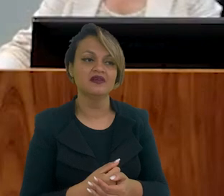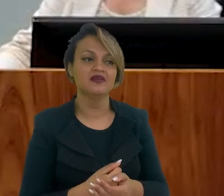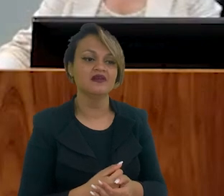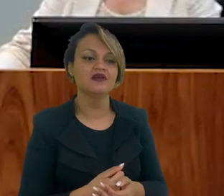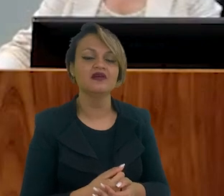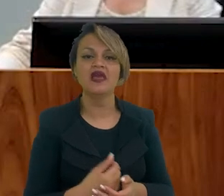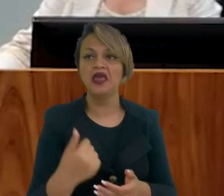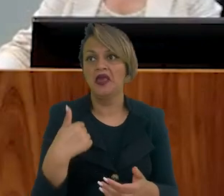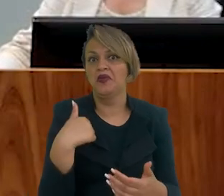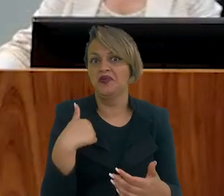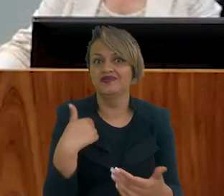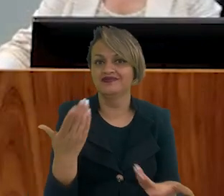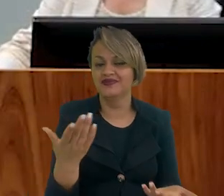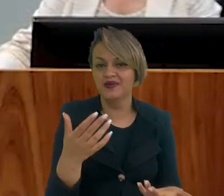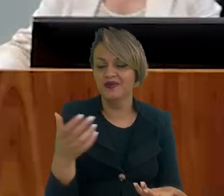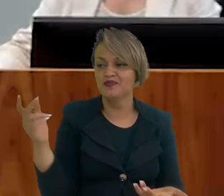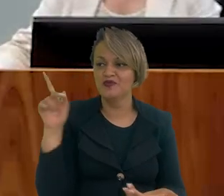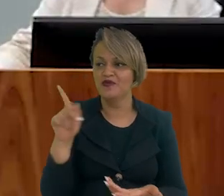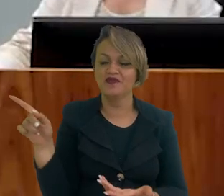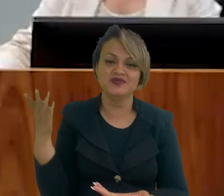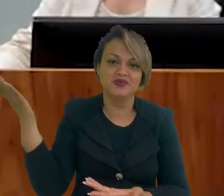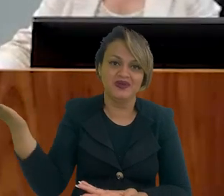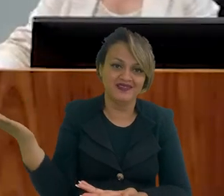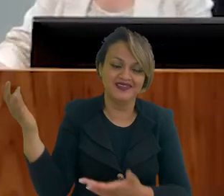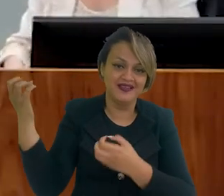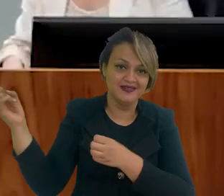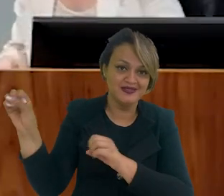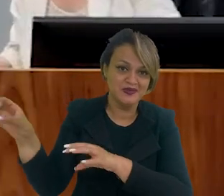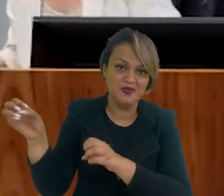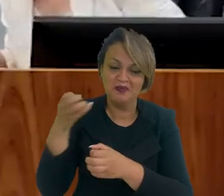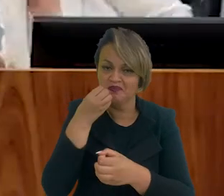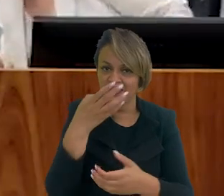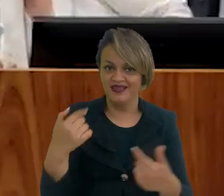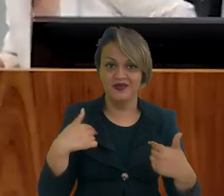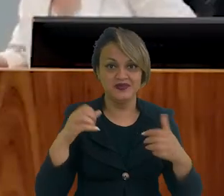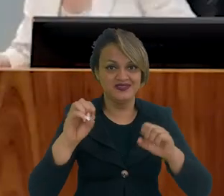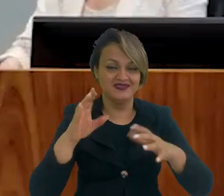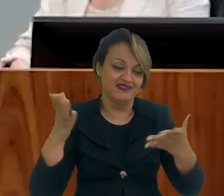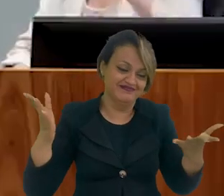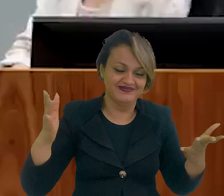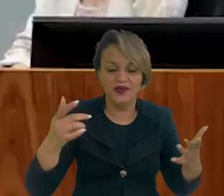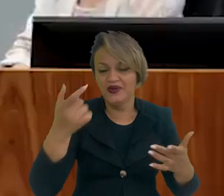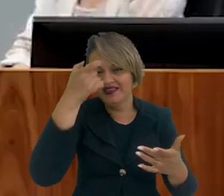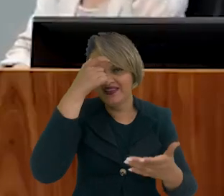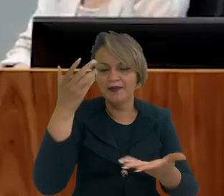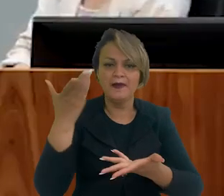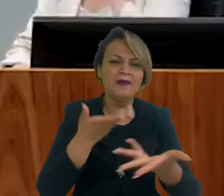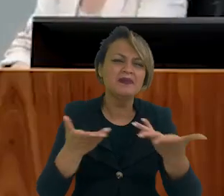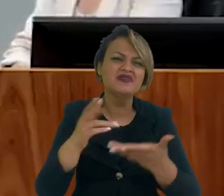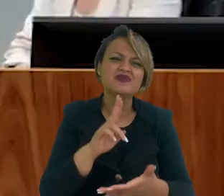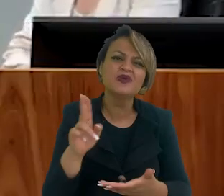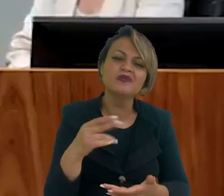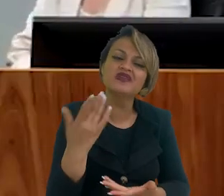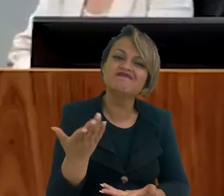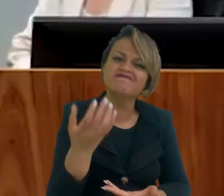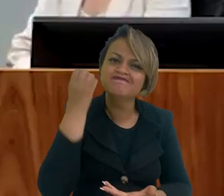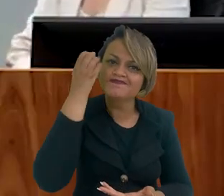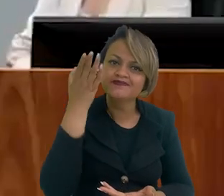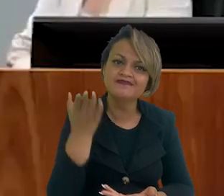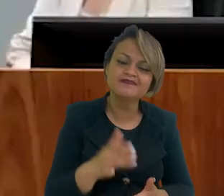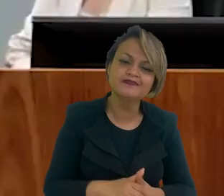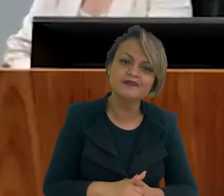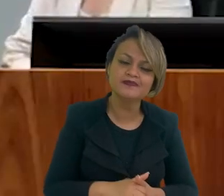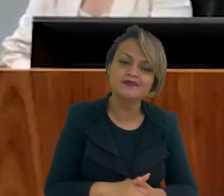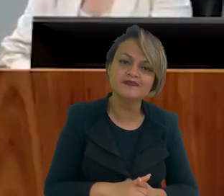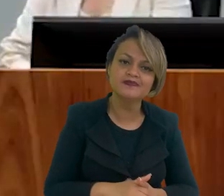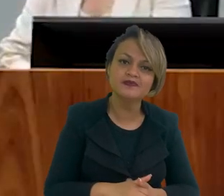Nossa não excelente essas perguntas imagina quem somos quem sou eu né Tudo bem mas quem sou eu né Assim somos